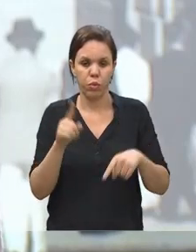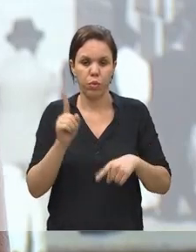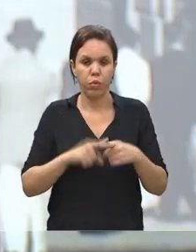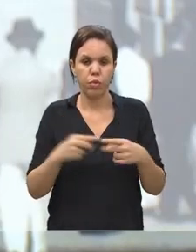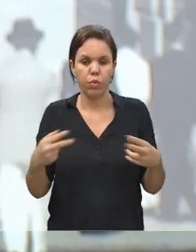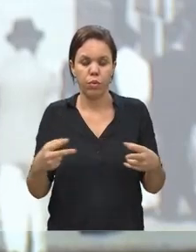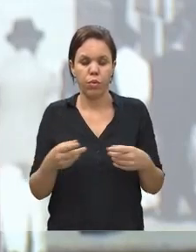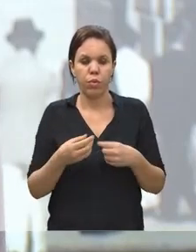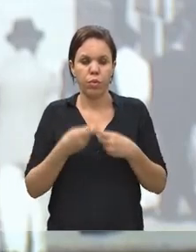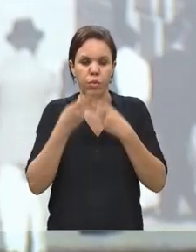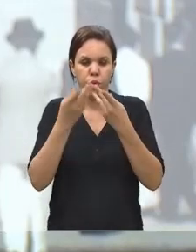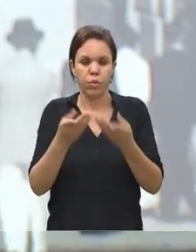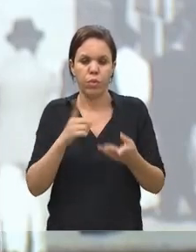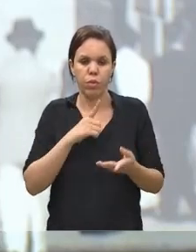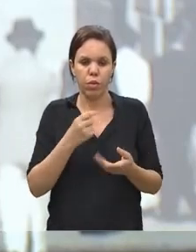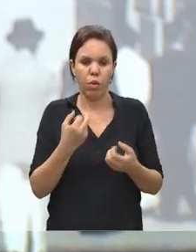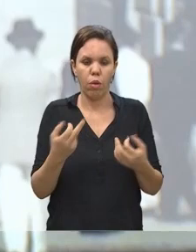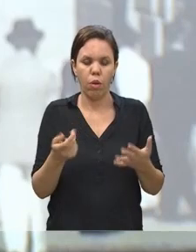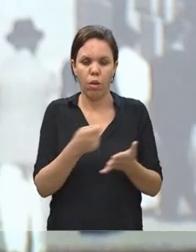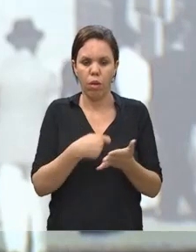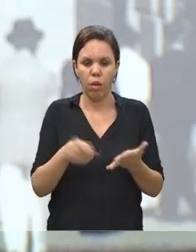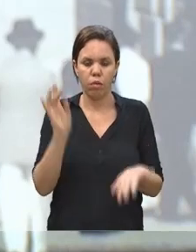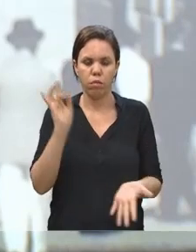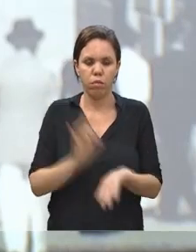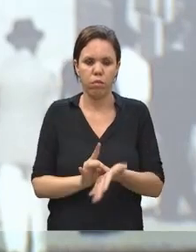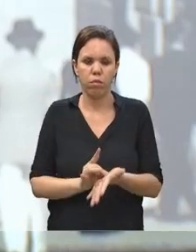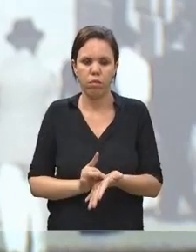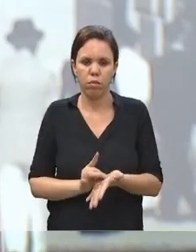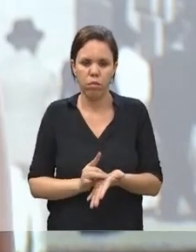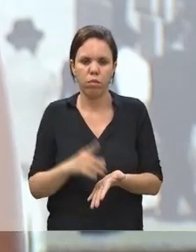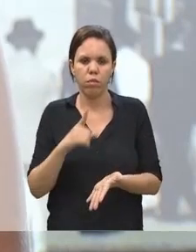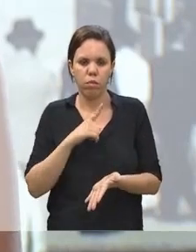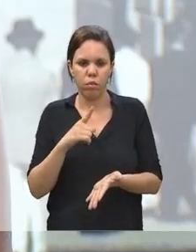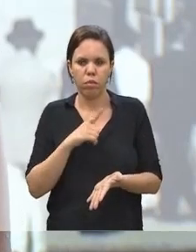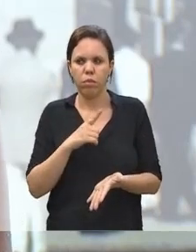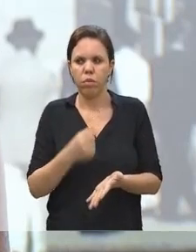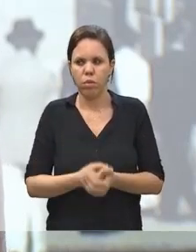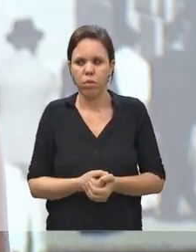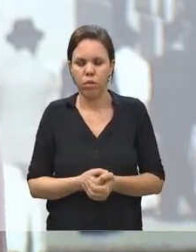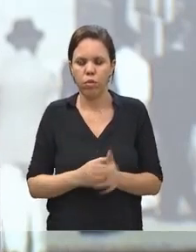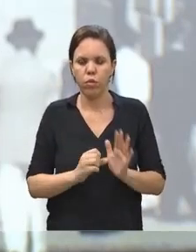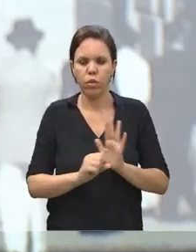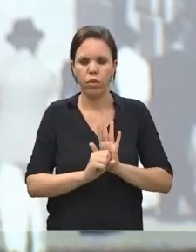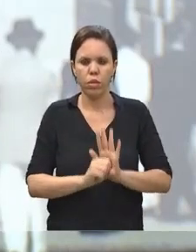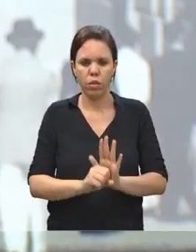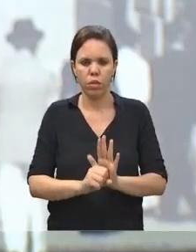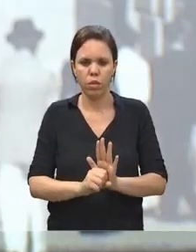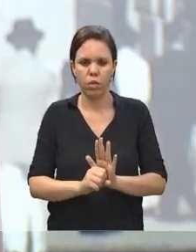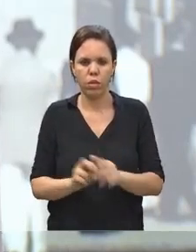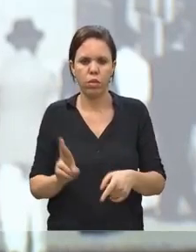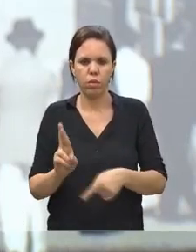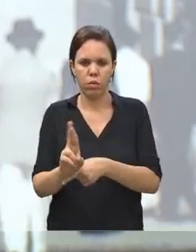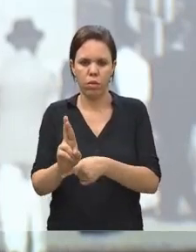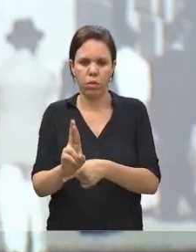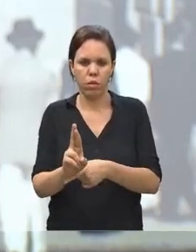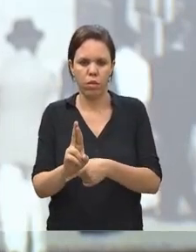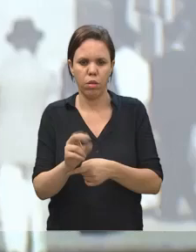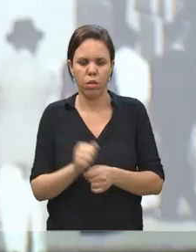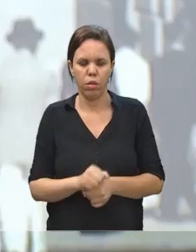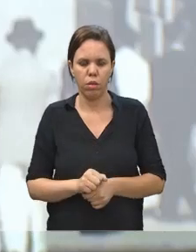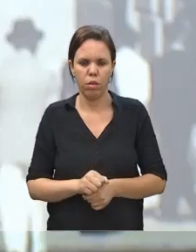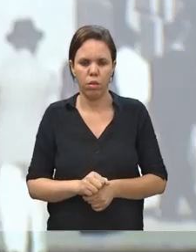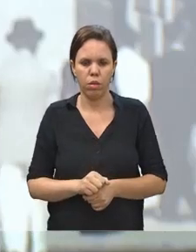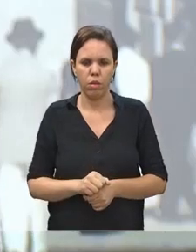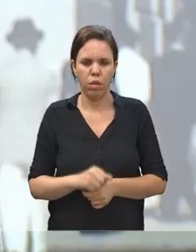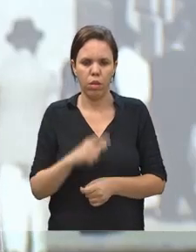Esse material, como eu disse, tem alguns que são manuscritos originais, então ela tem todo um símbolo, representa alguma coisa,